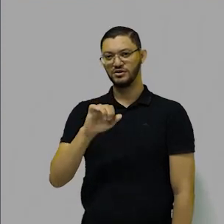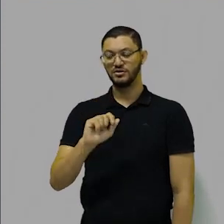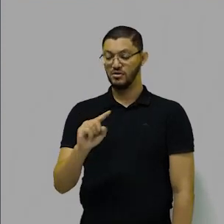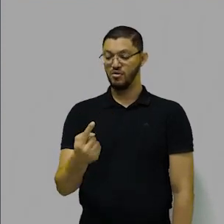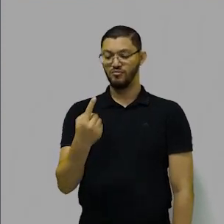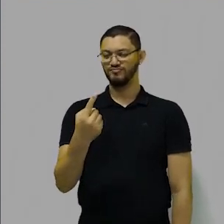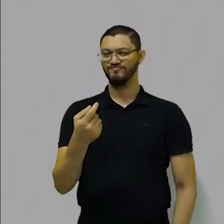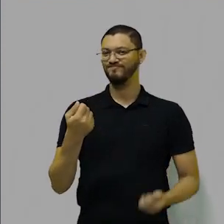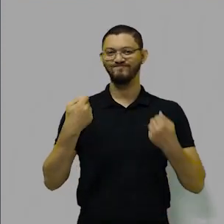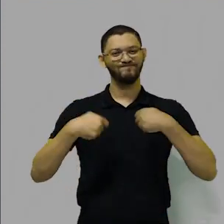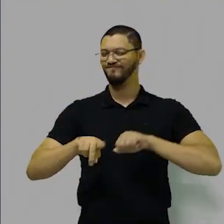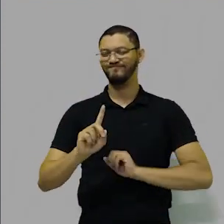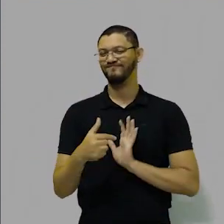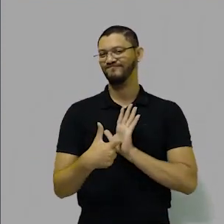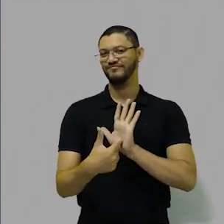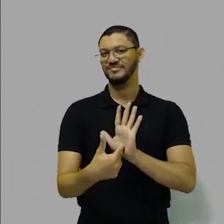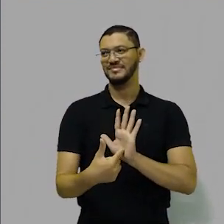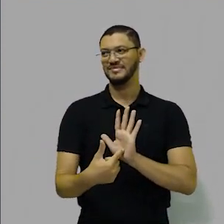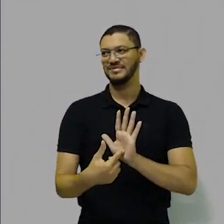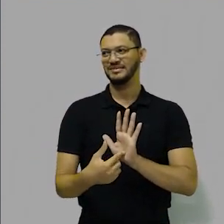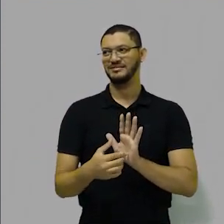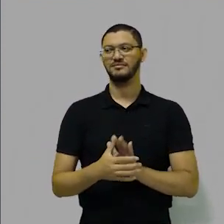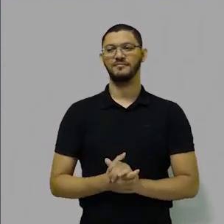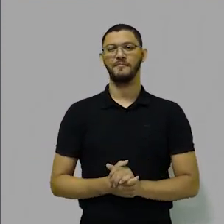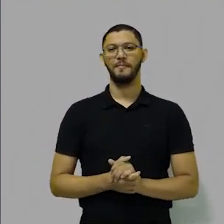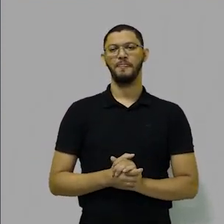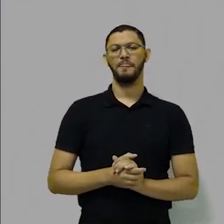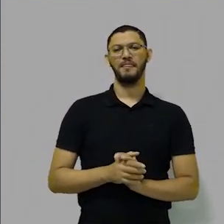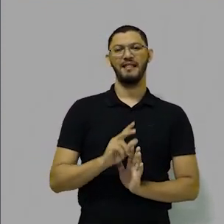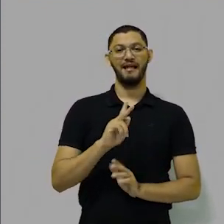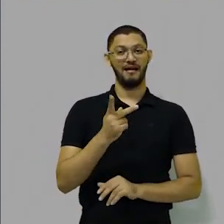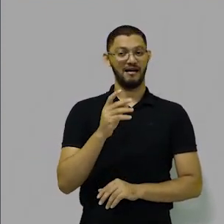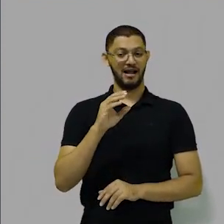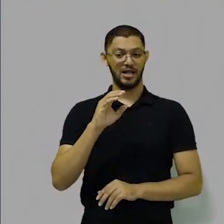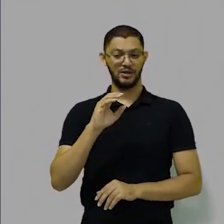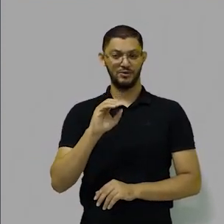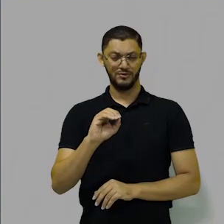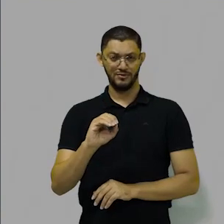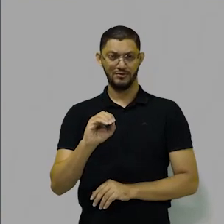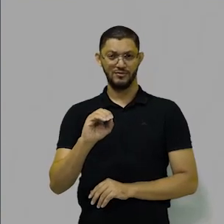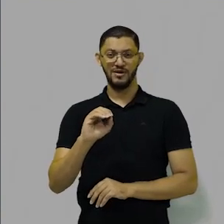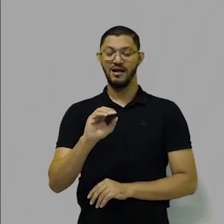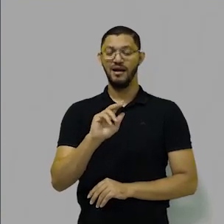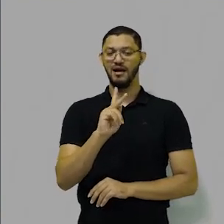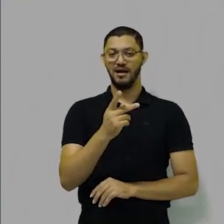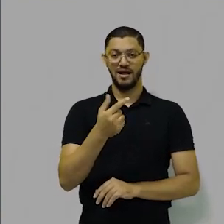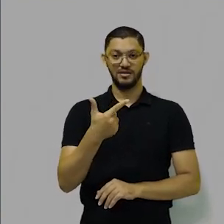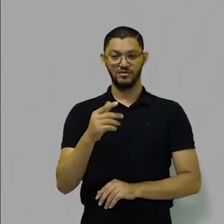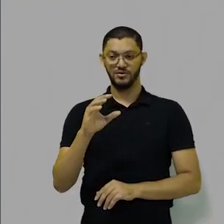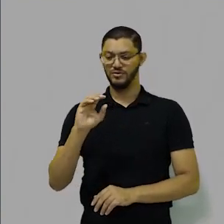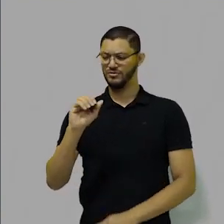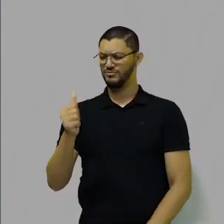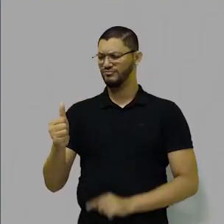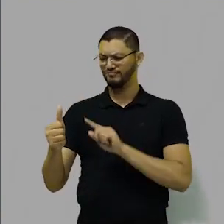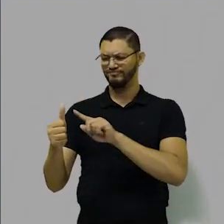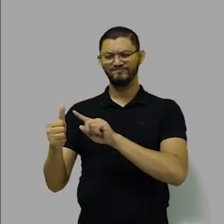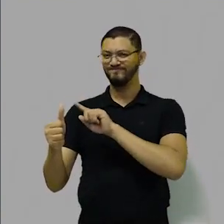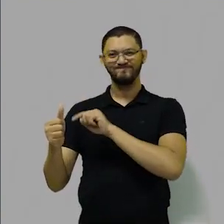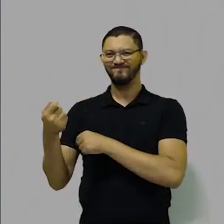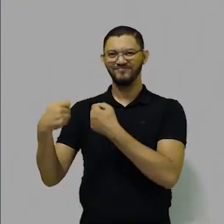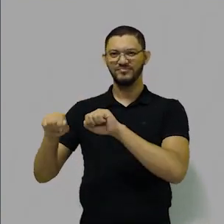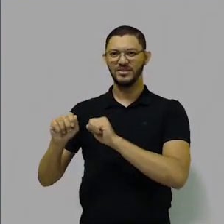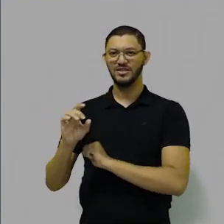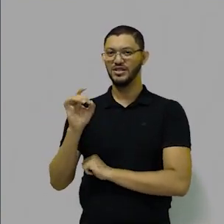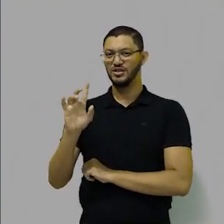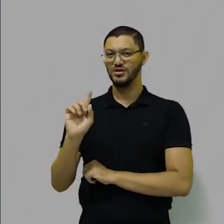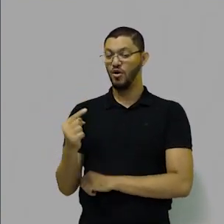não preciso indicar. Não preciso falar H2O1. Tudo bem? Então, esse índice vai me dizer quantos oxigênios. Apenas